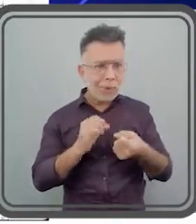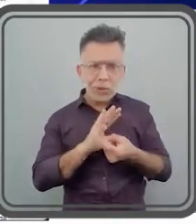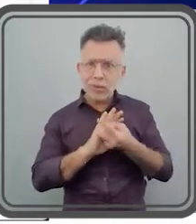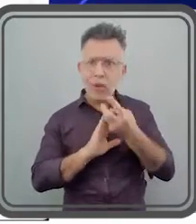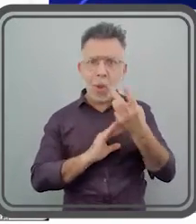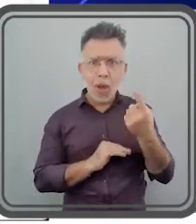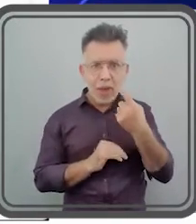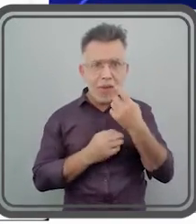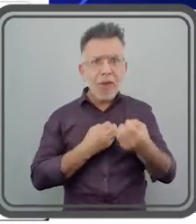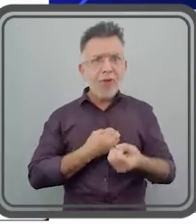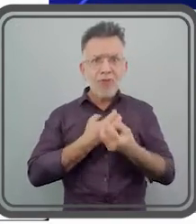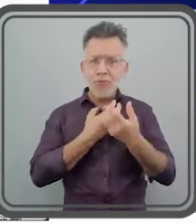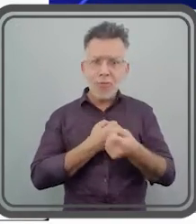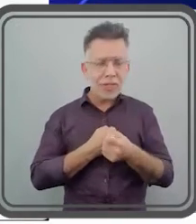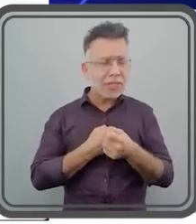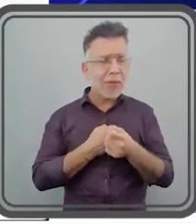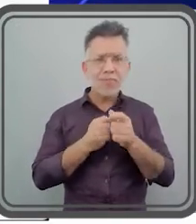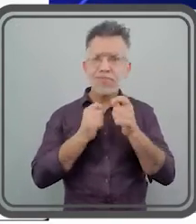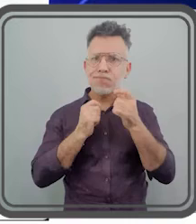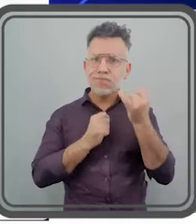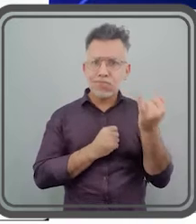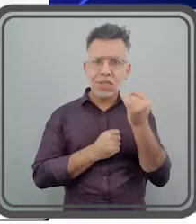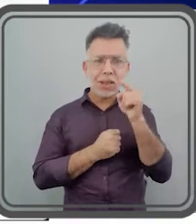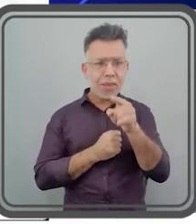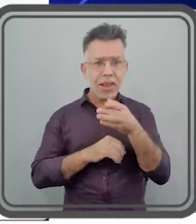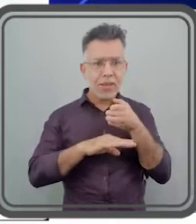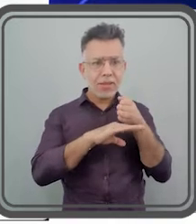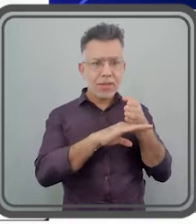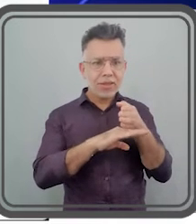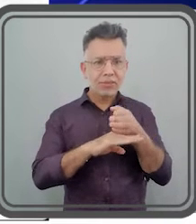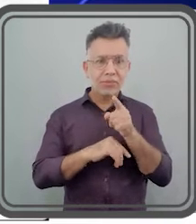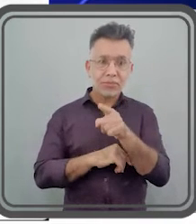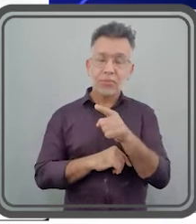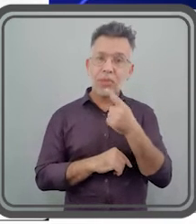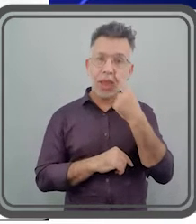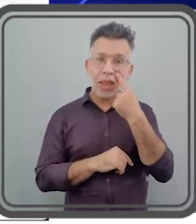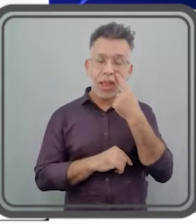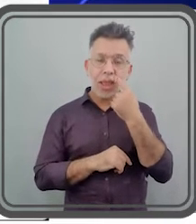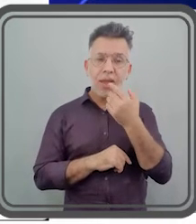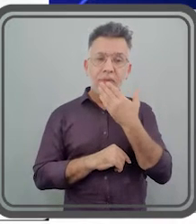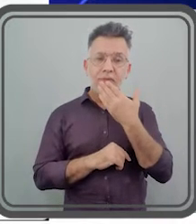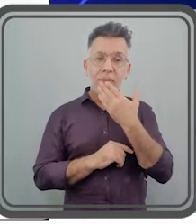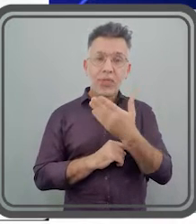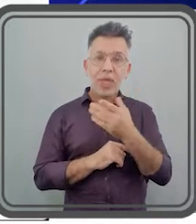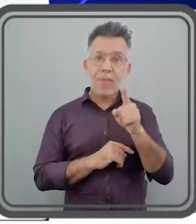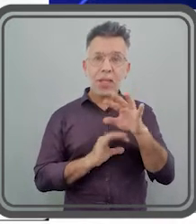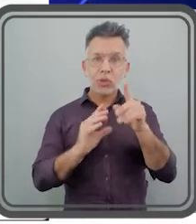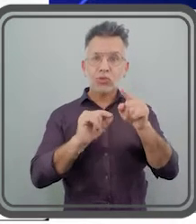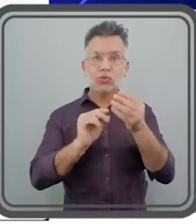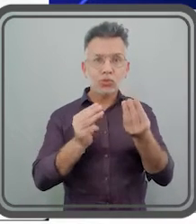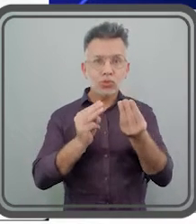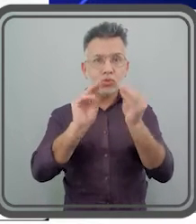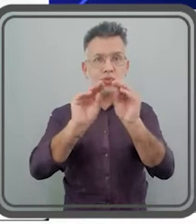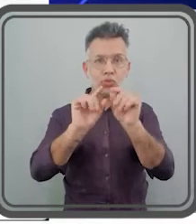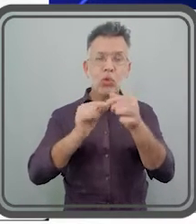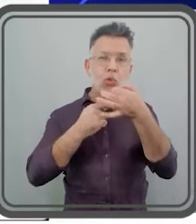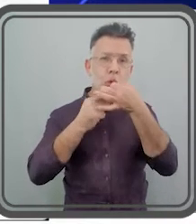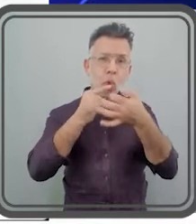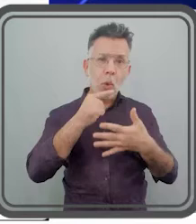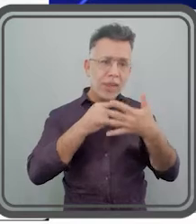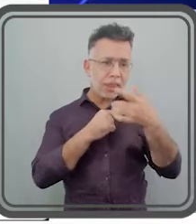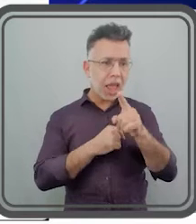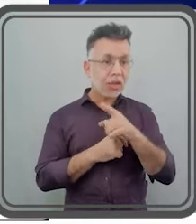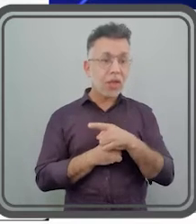coisa eu acho que a informação super útil aí para quem quiser acessar Vou pedir para a própria produção jogar ainda nos